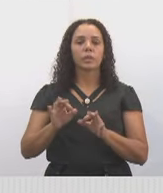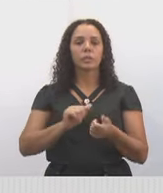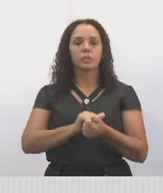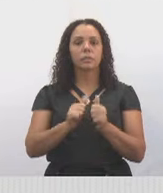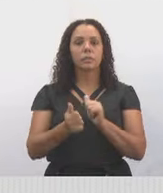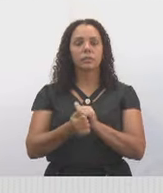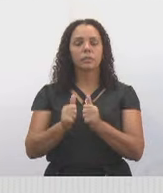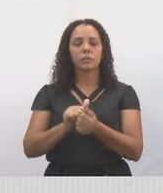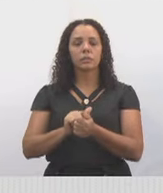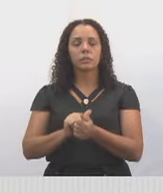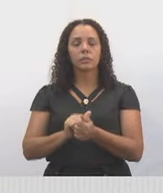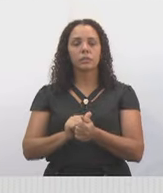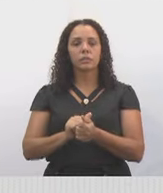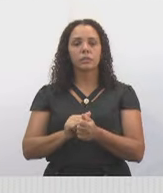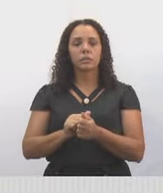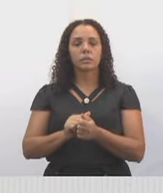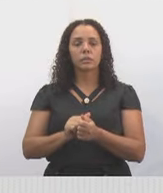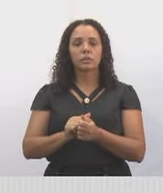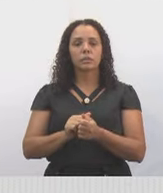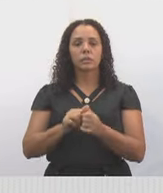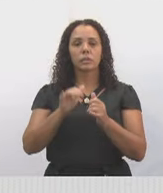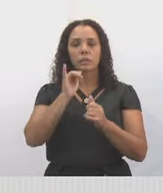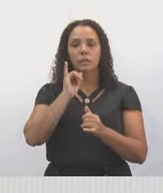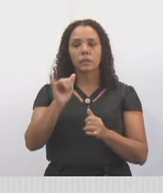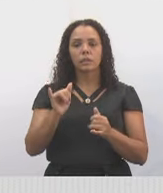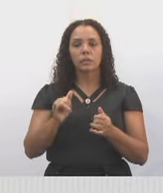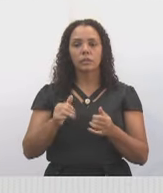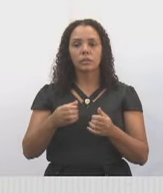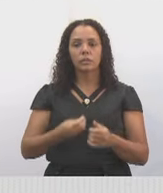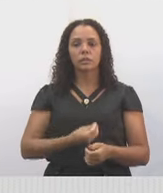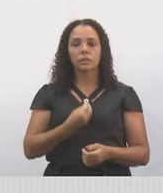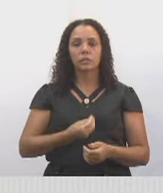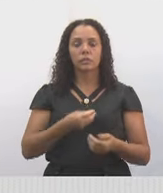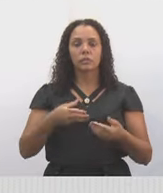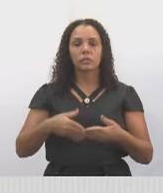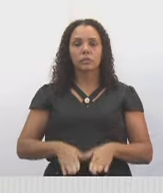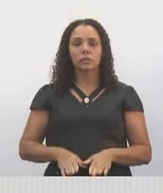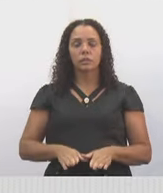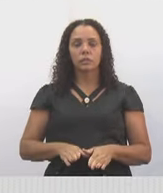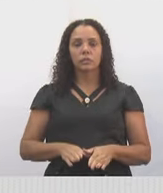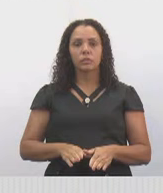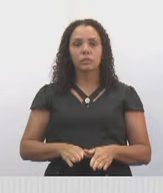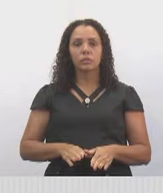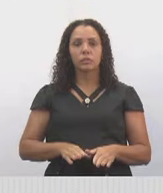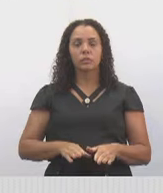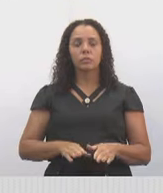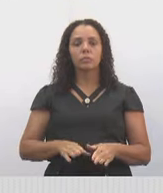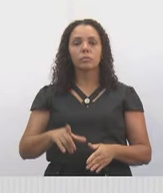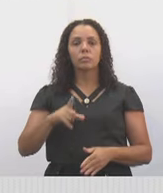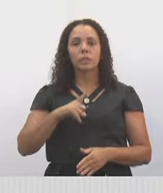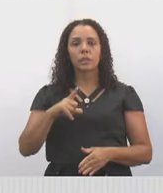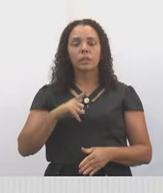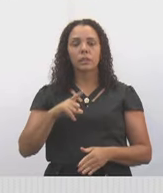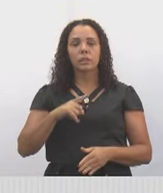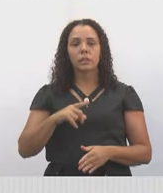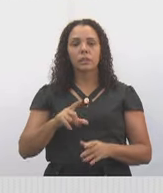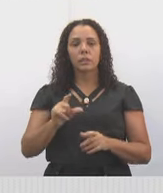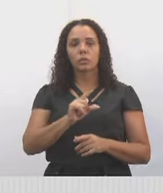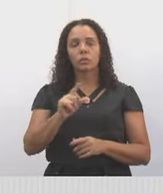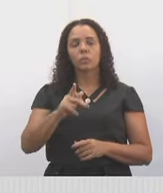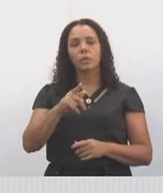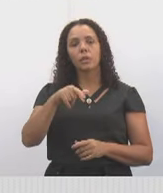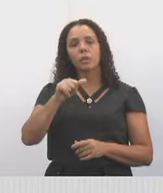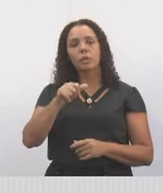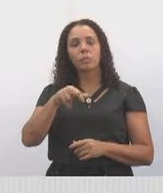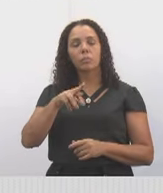layout da declaração de nascido vivo dnv para que dela faça constar a categoria parturiente